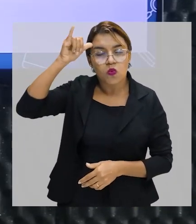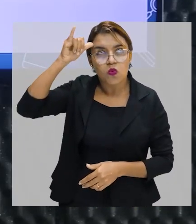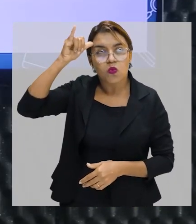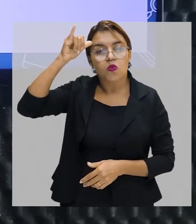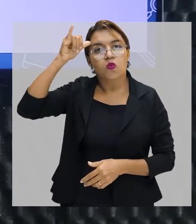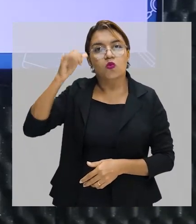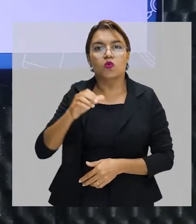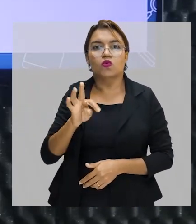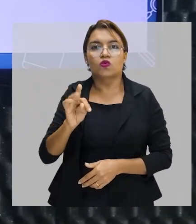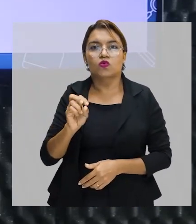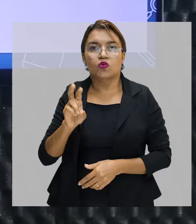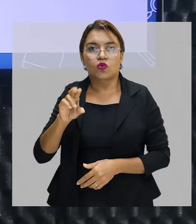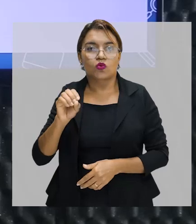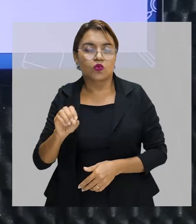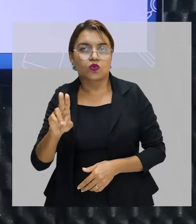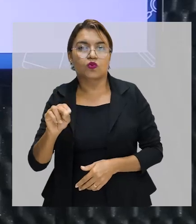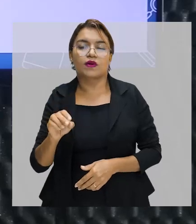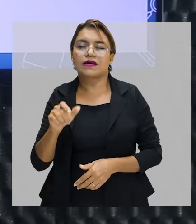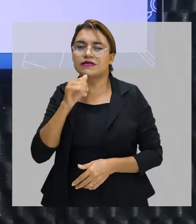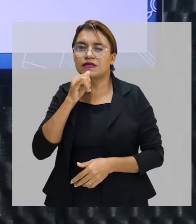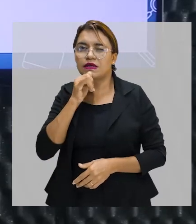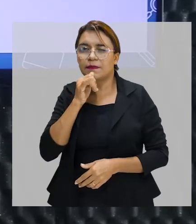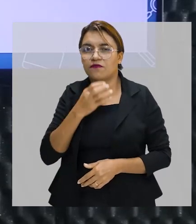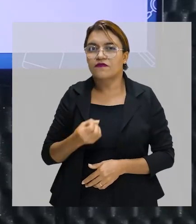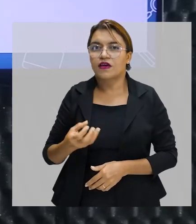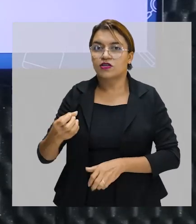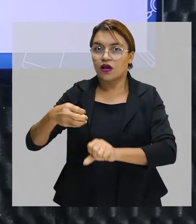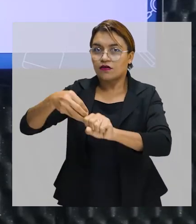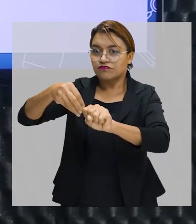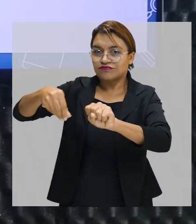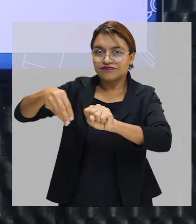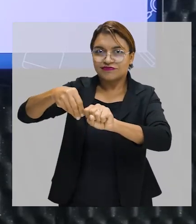aquela que quem vai aos Lençóis Maranhenses, né?